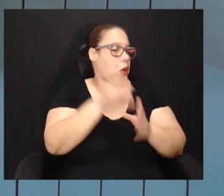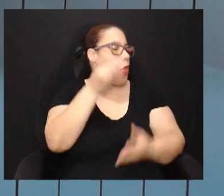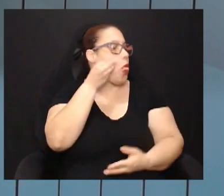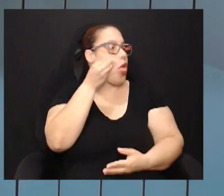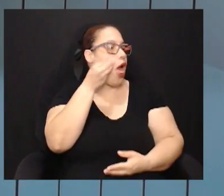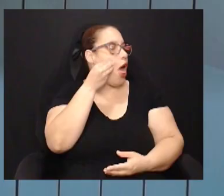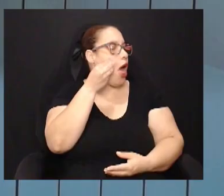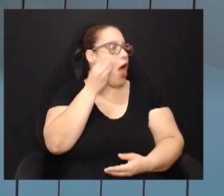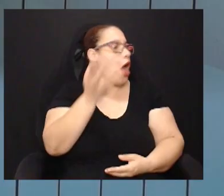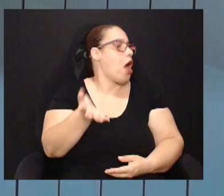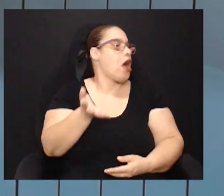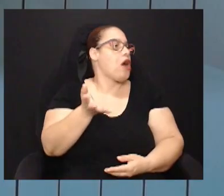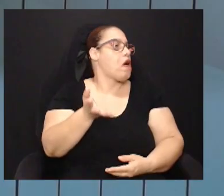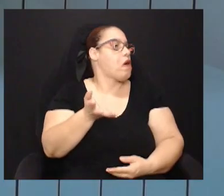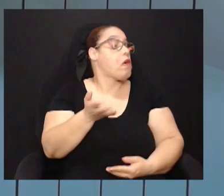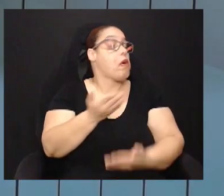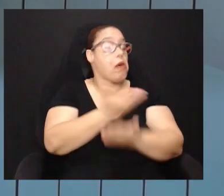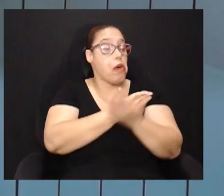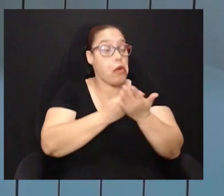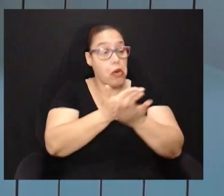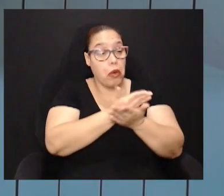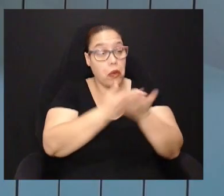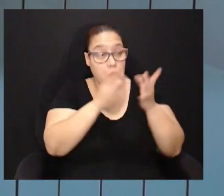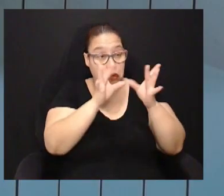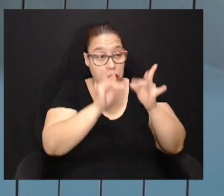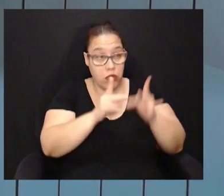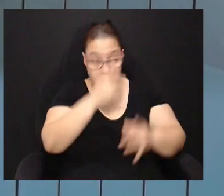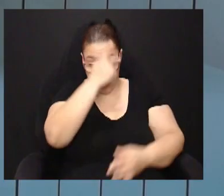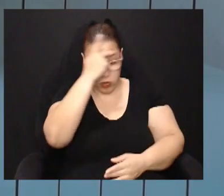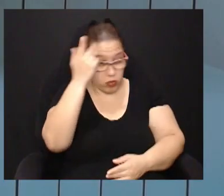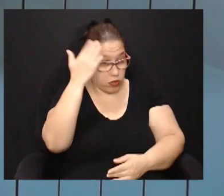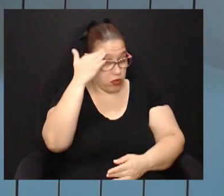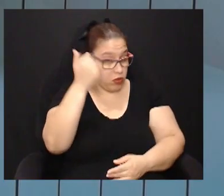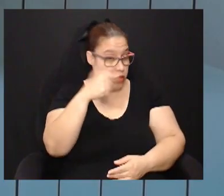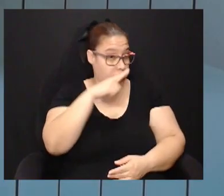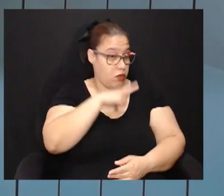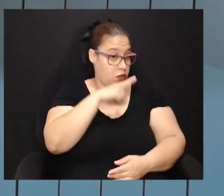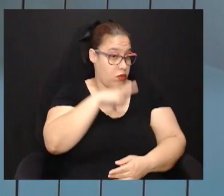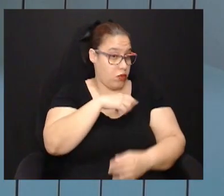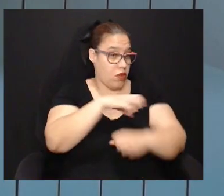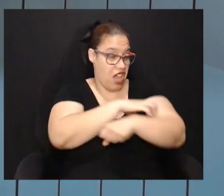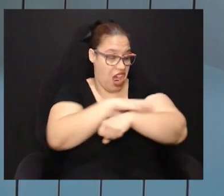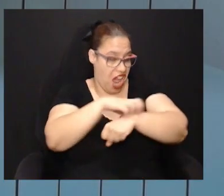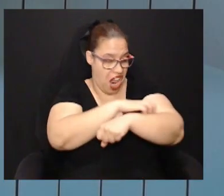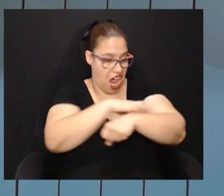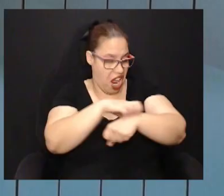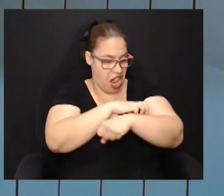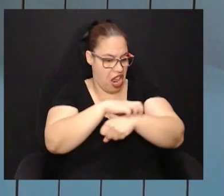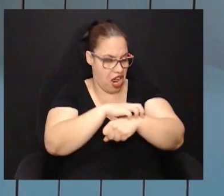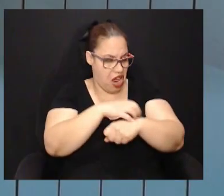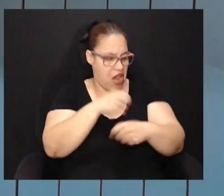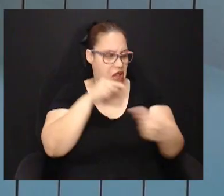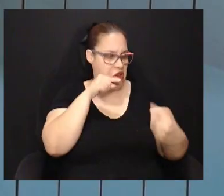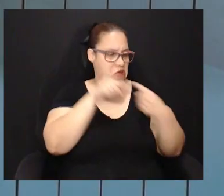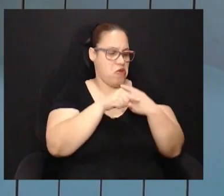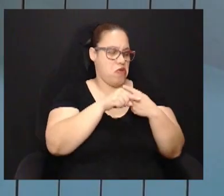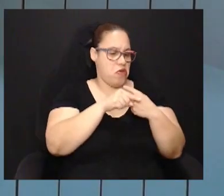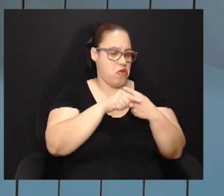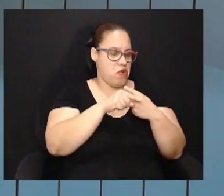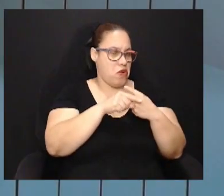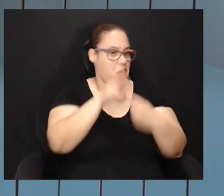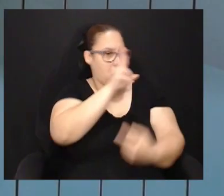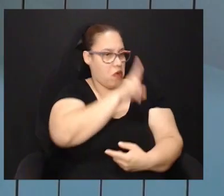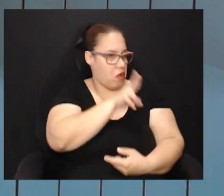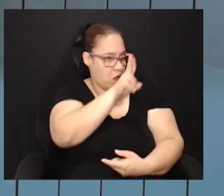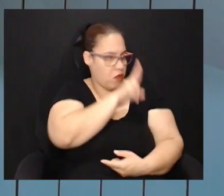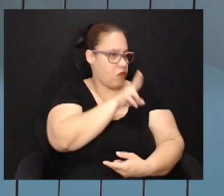algum teste, né, algum tratamento específico para a pessoa saber se ela tem alergia, qual que é a